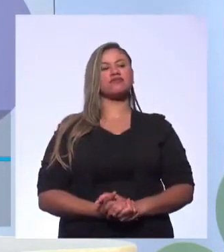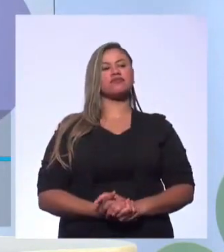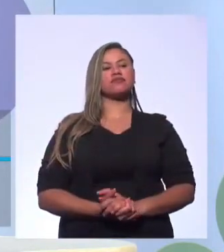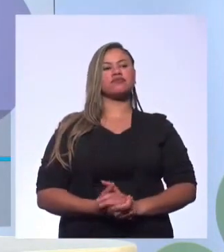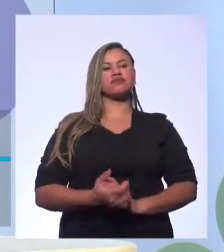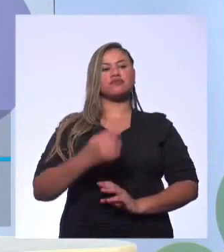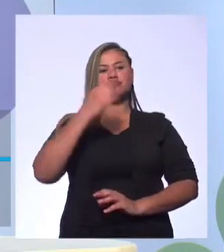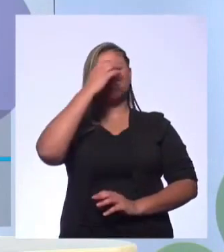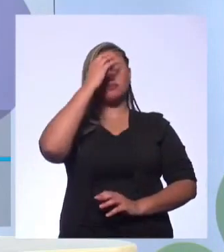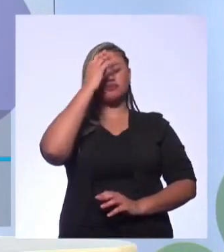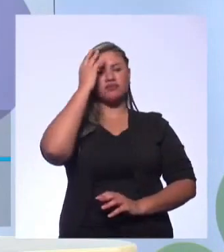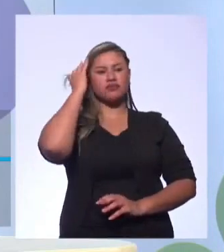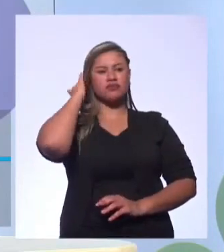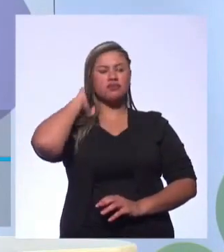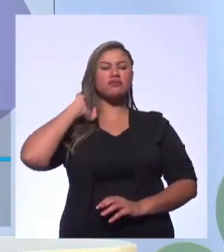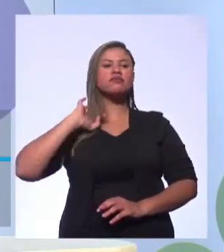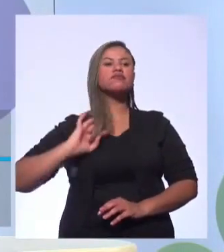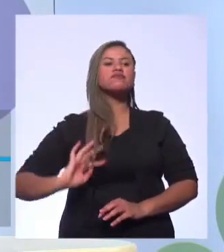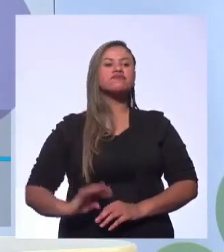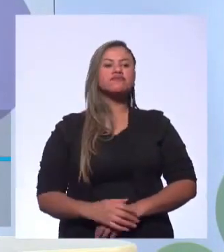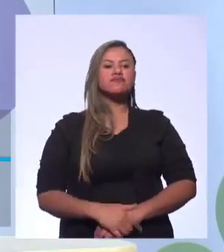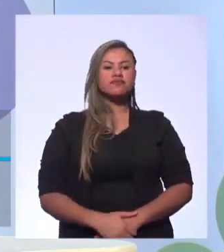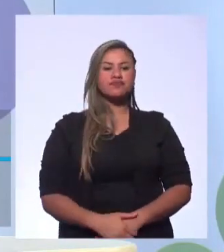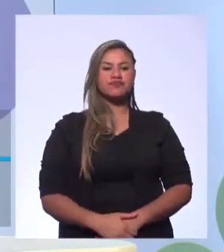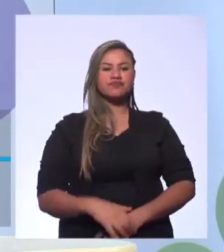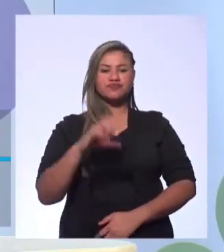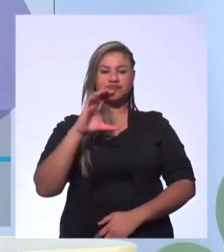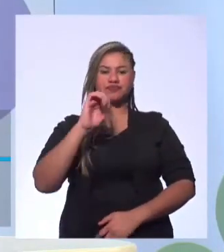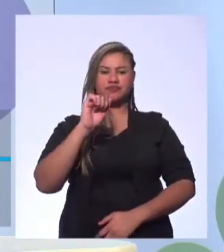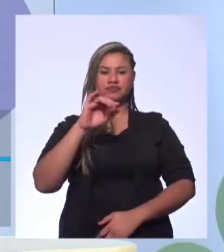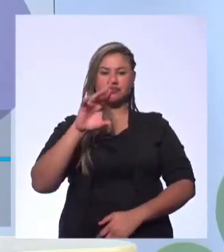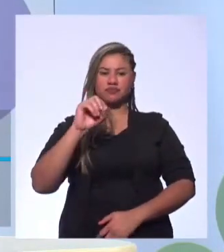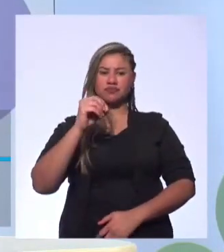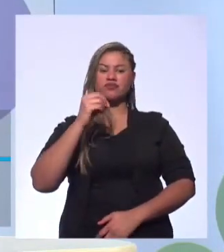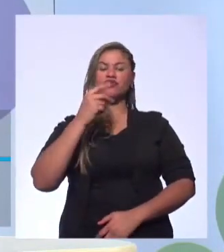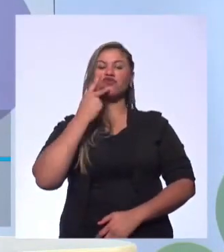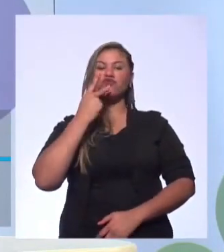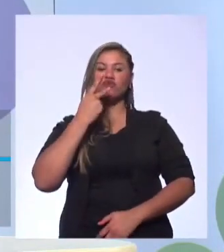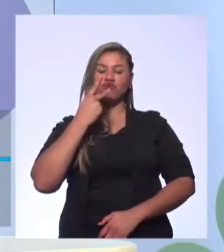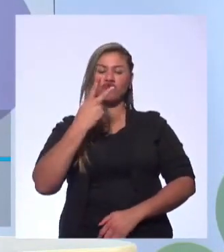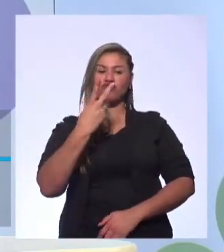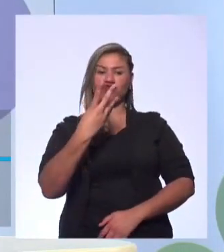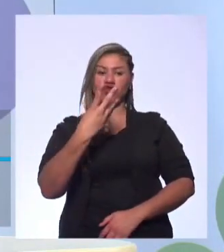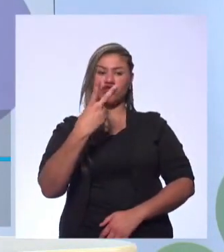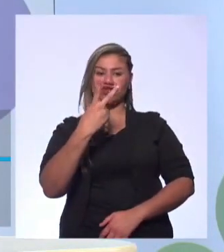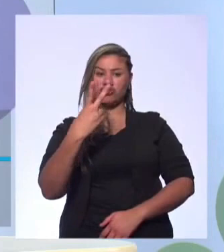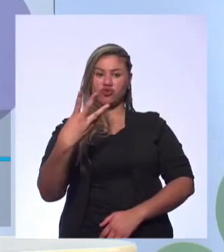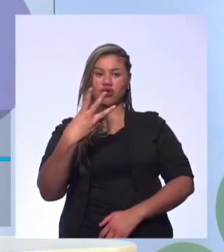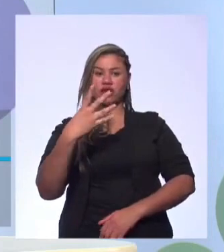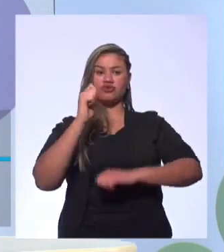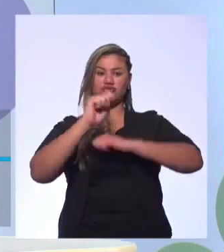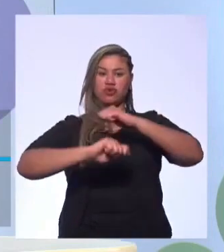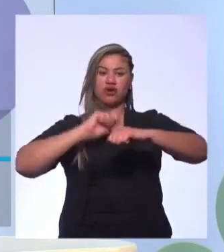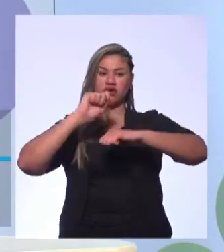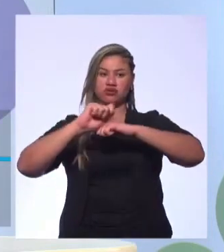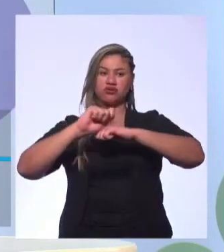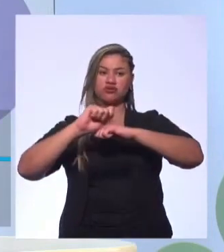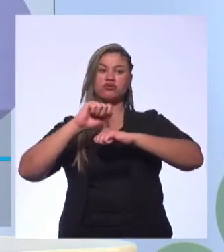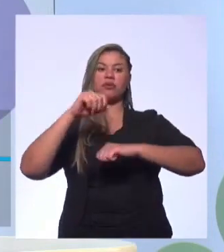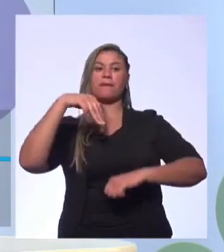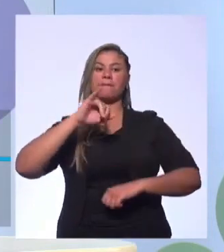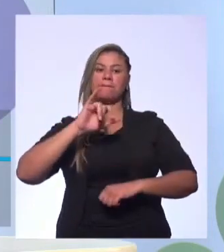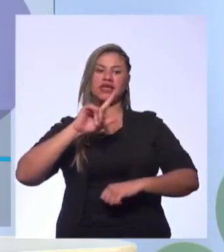itens, tá? Então, vou ler algumas respostas aqui. Ok. Então, o Caio disse que tem 24 átomos. O Miguel também falou que tem